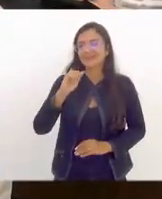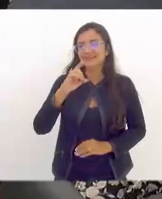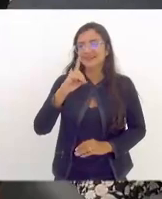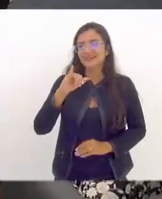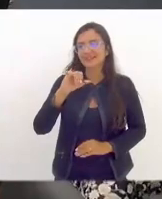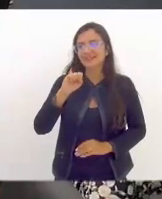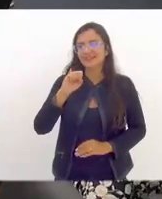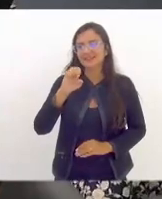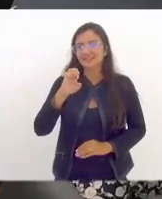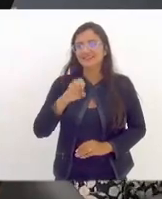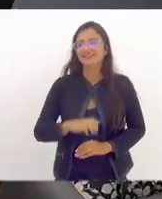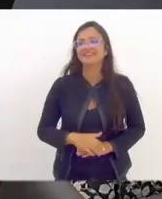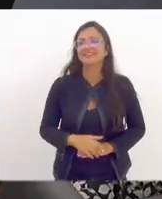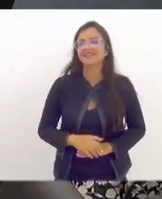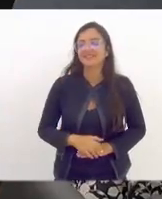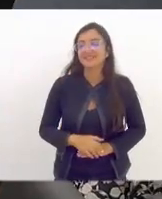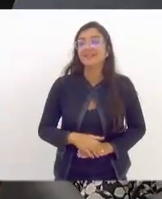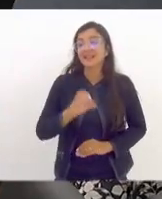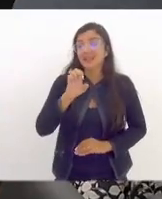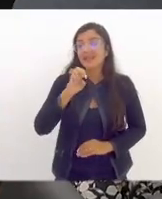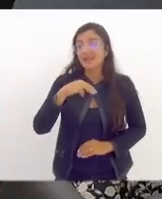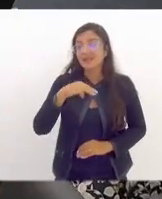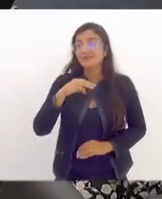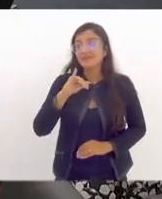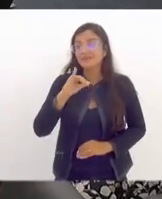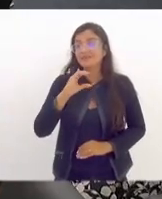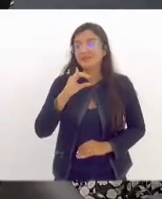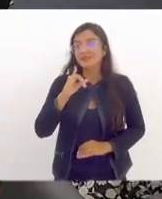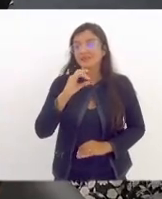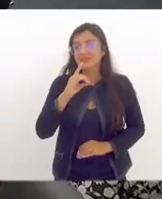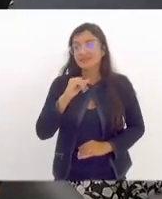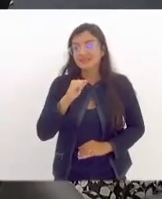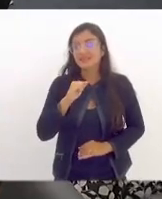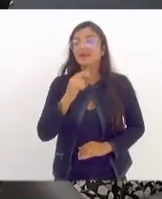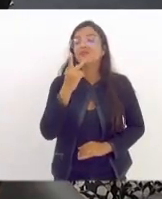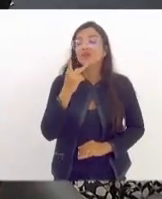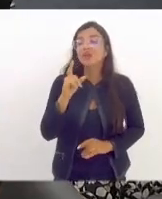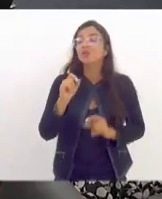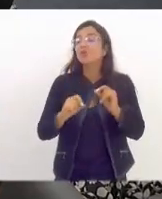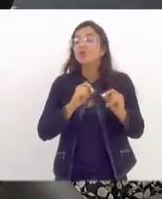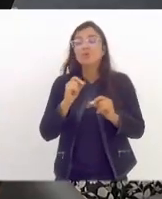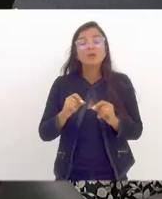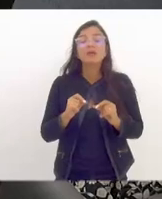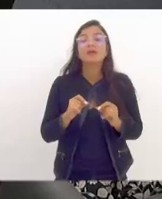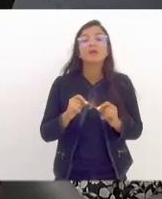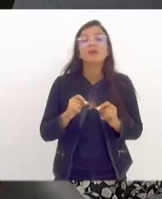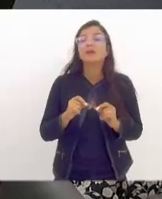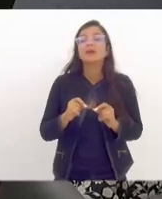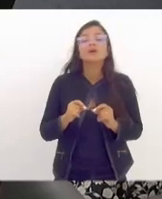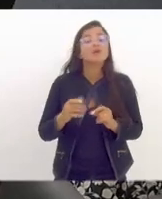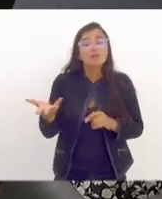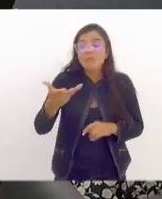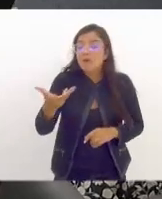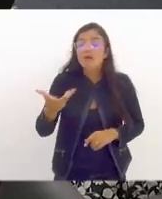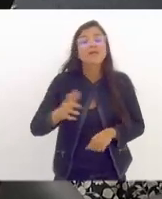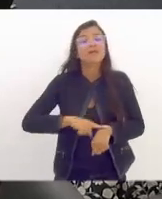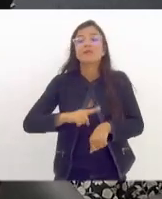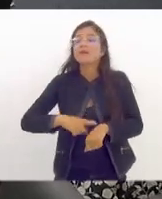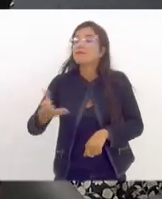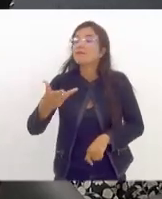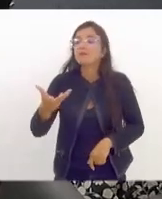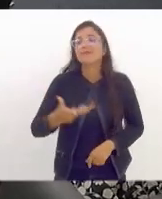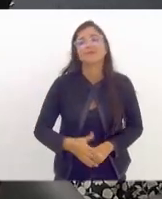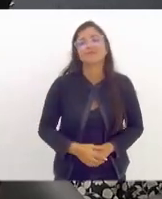o Emicida disse é para ontem desde que eu me entendo na educação eu disse gente não dá tempo